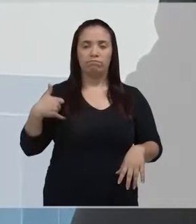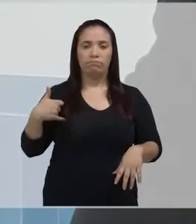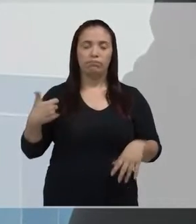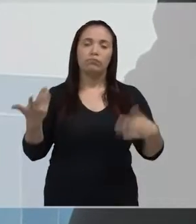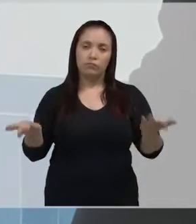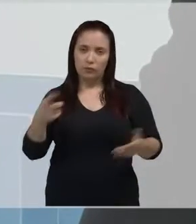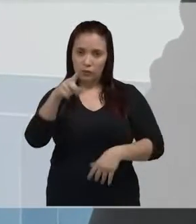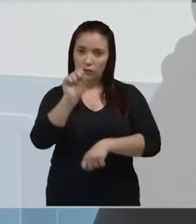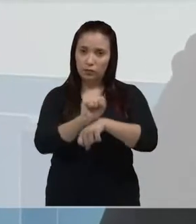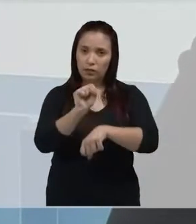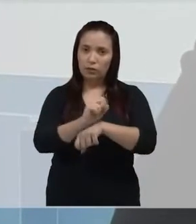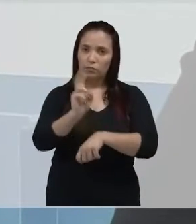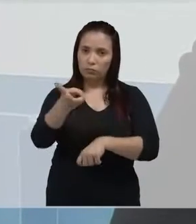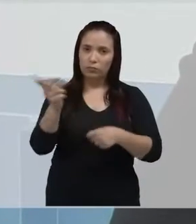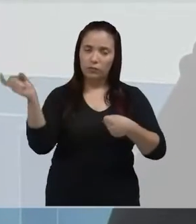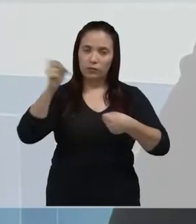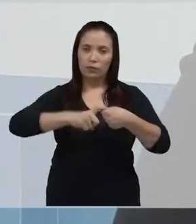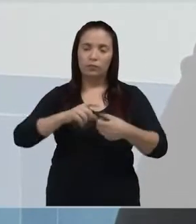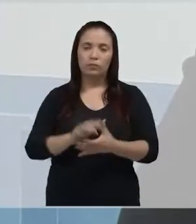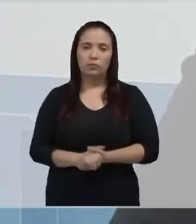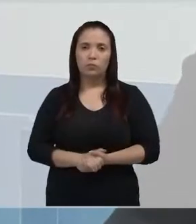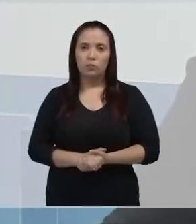estrondosa. Sai daí não, a gente volta já já.